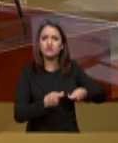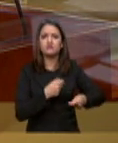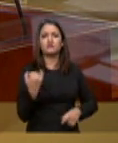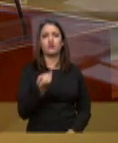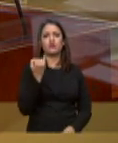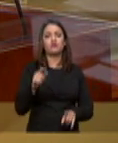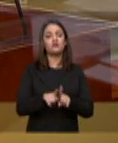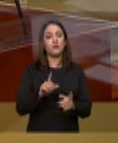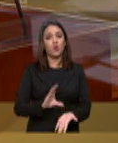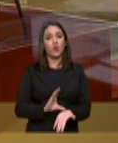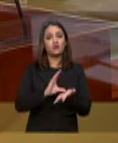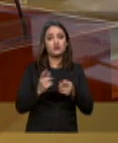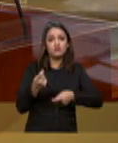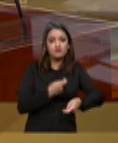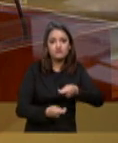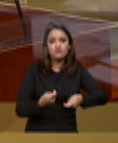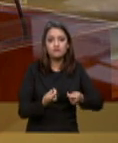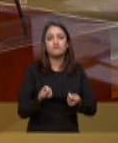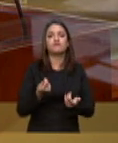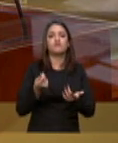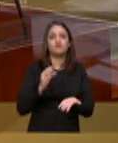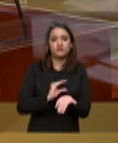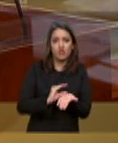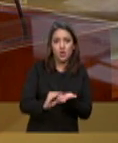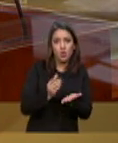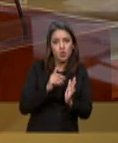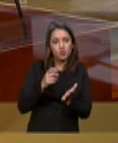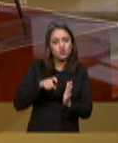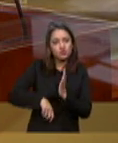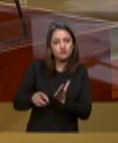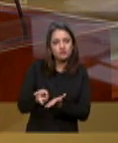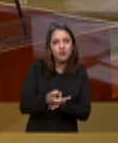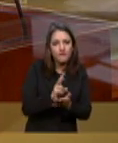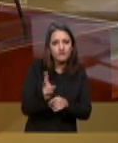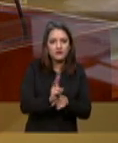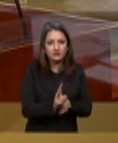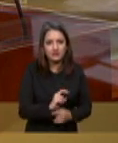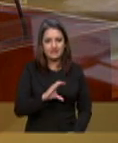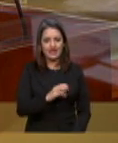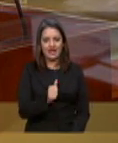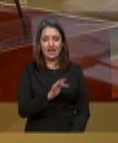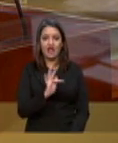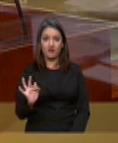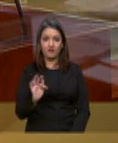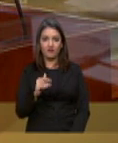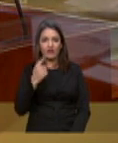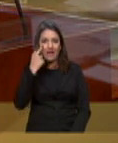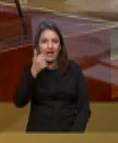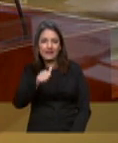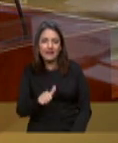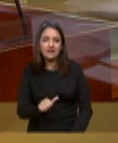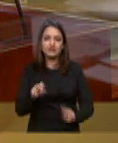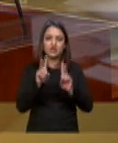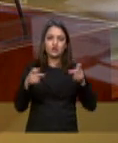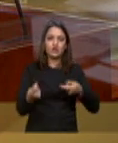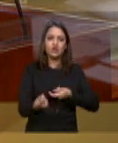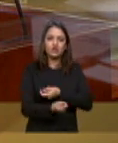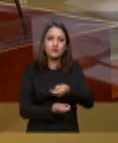Conselho Administrativo de Recursos Fiscais, o CARF, que analisa em segunda e última instância as questões